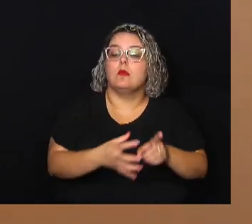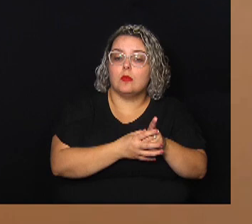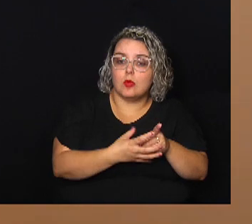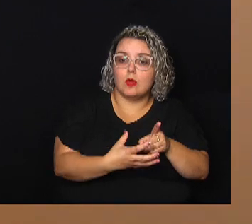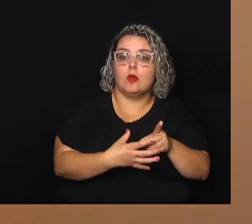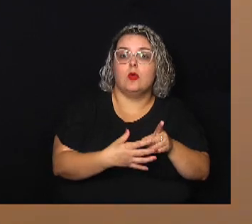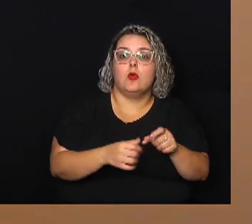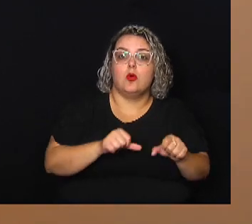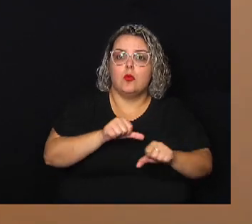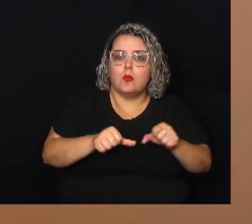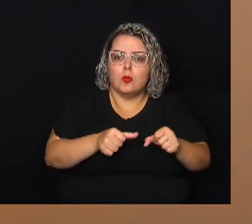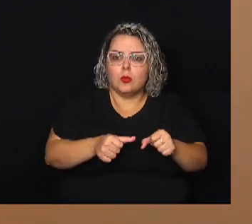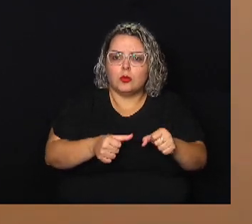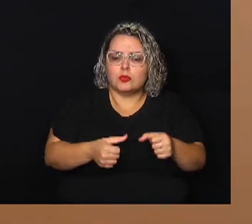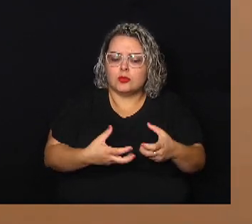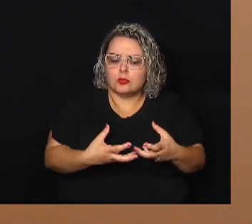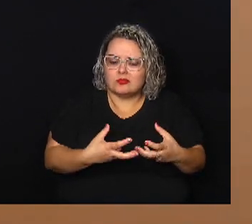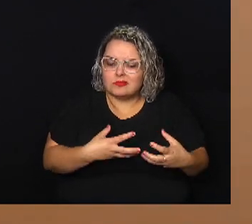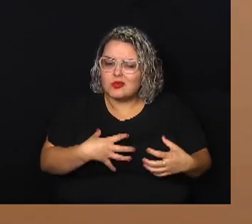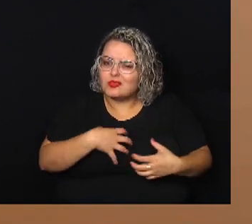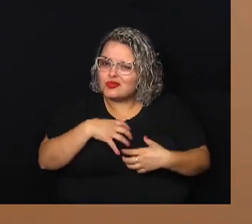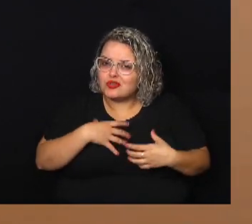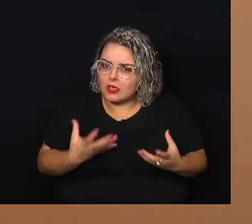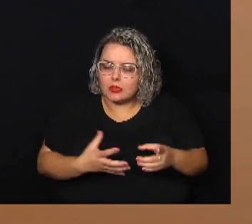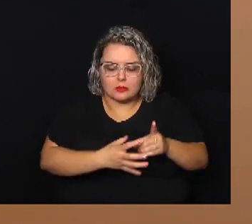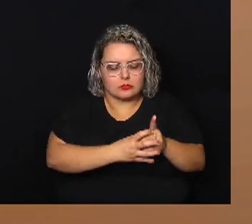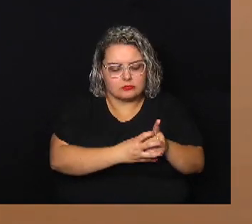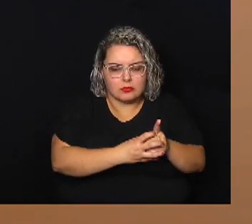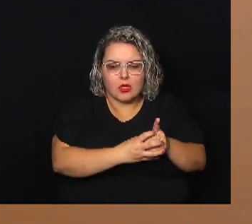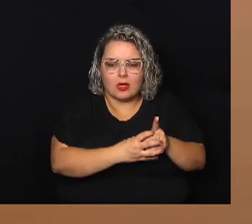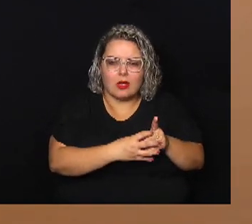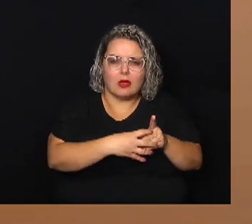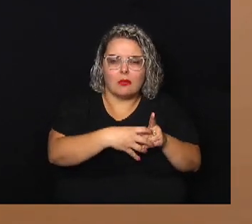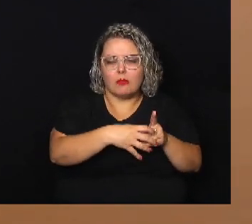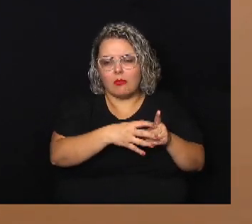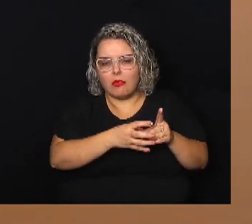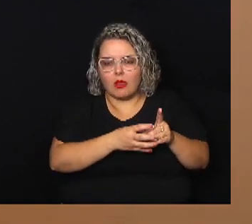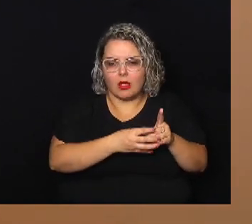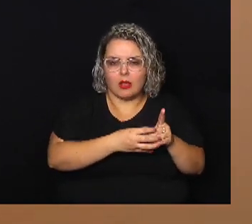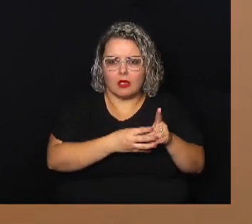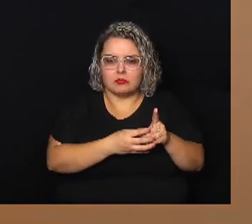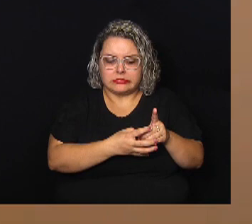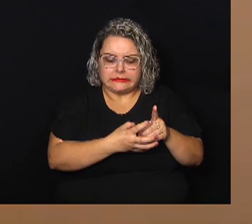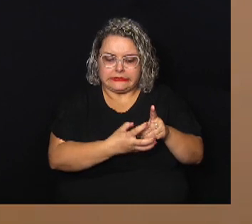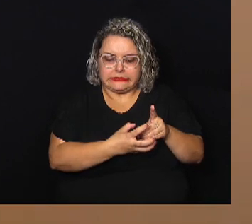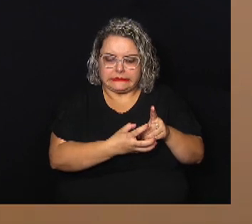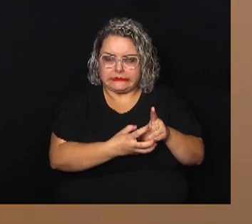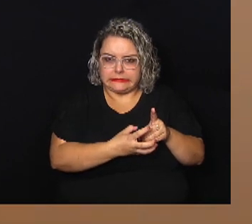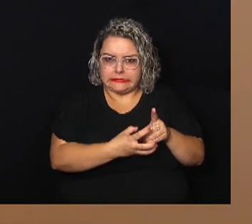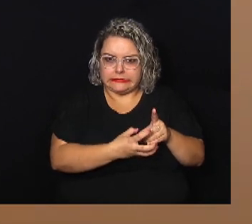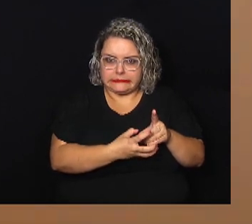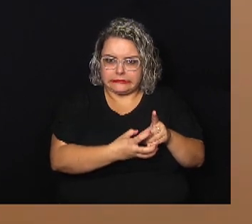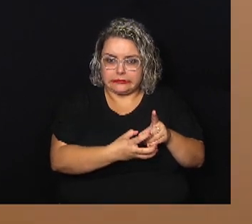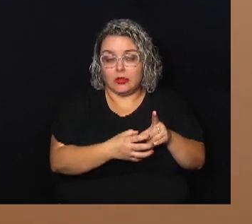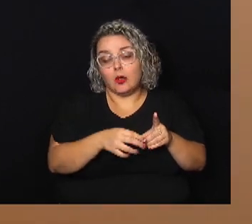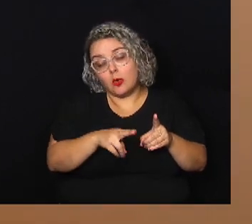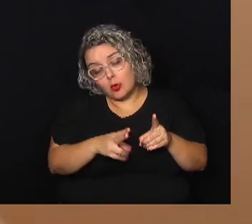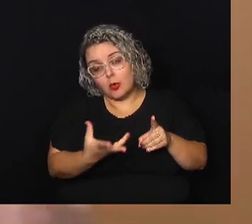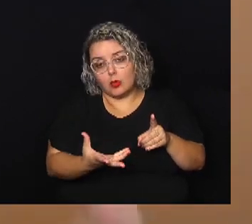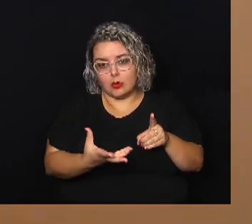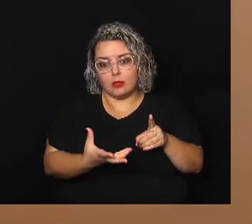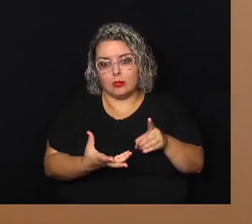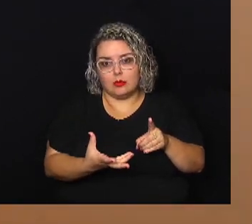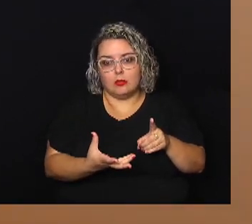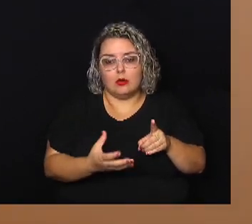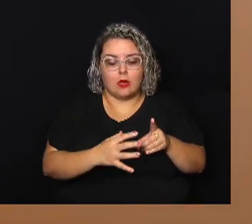de consistência, então o testículo que era um pouquinho mais mole, ficou mais pétreo, mais duro, ou a